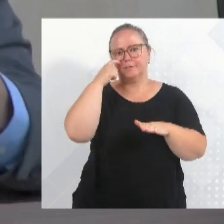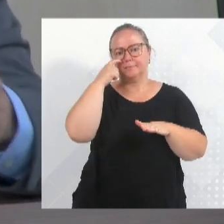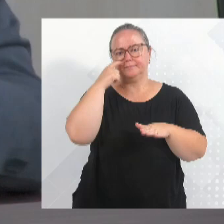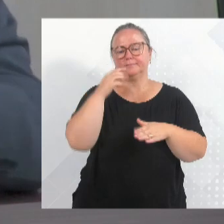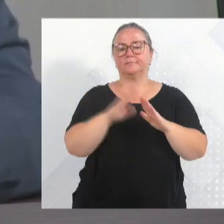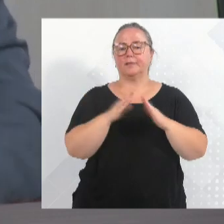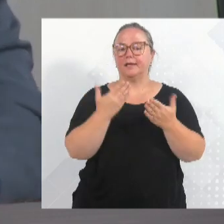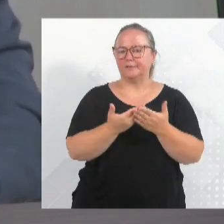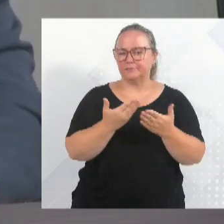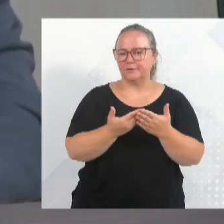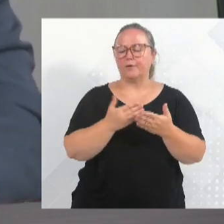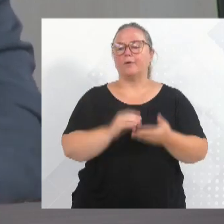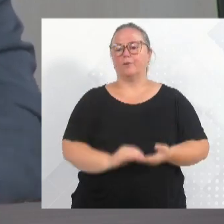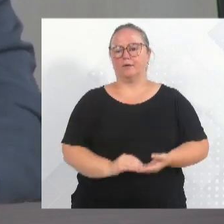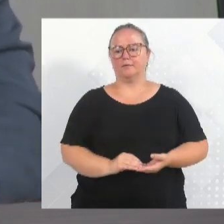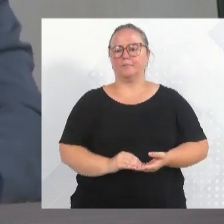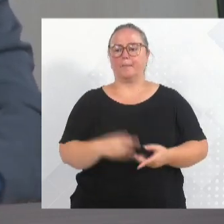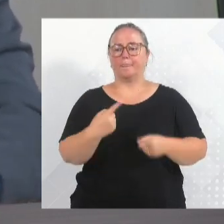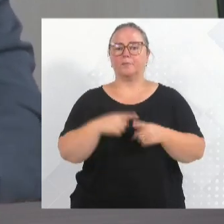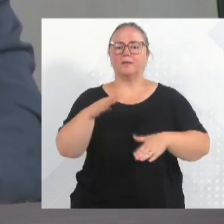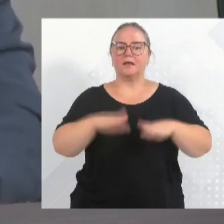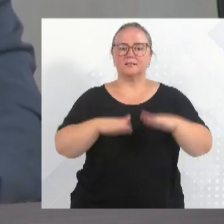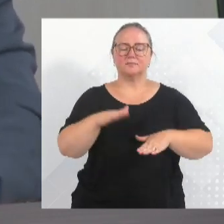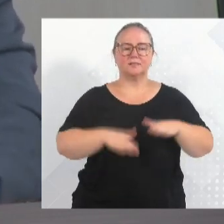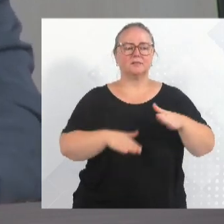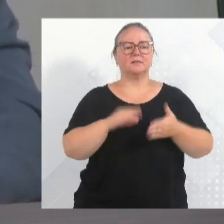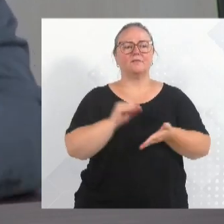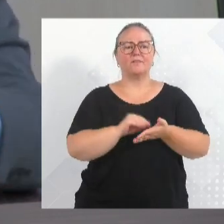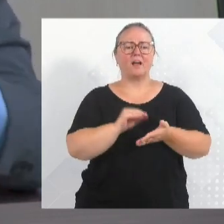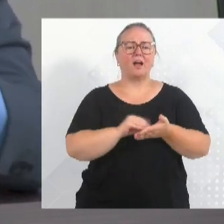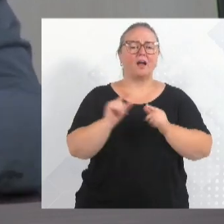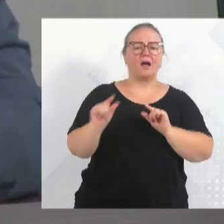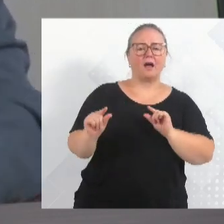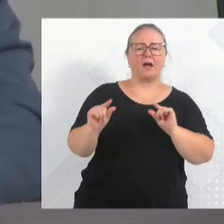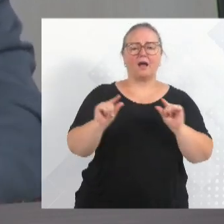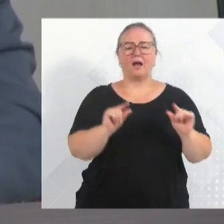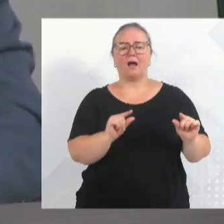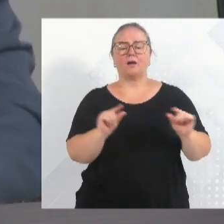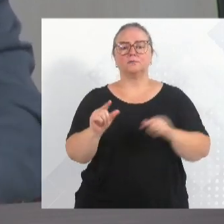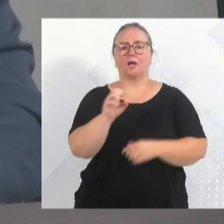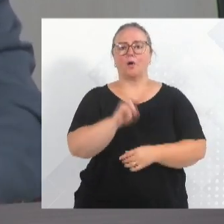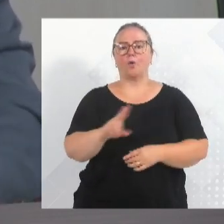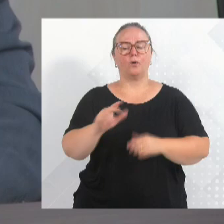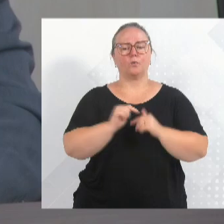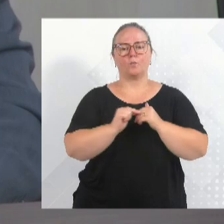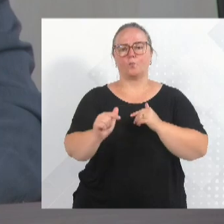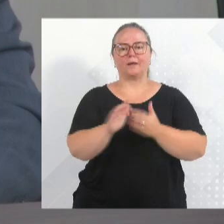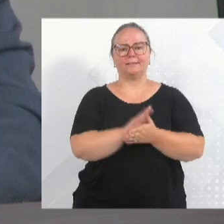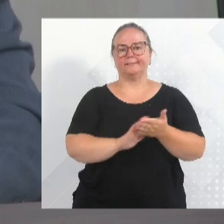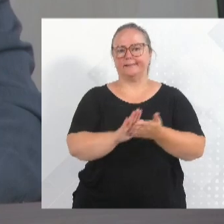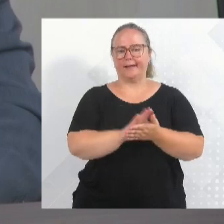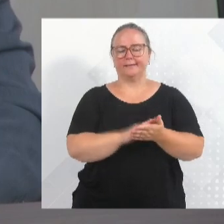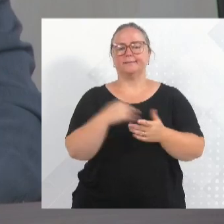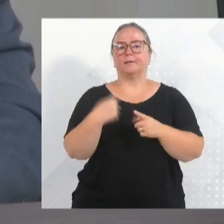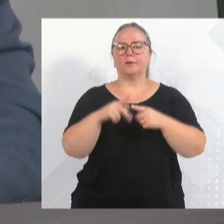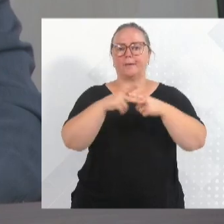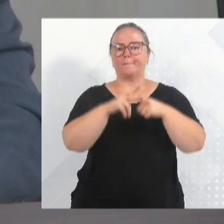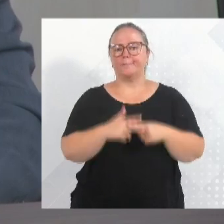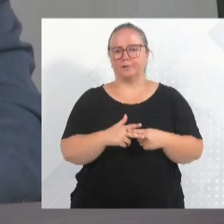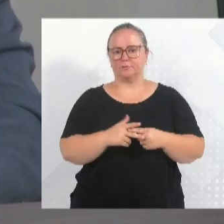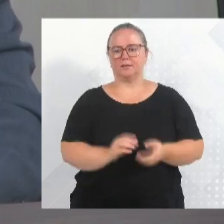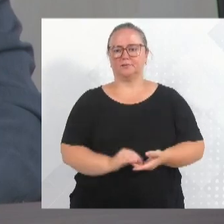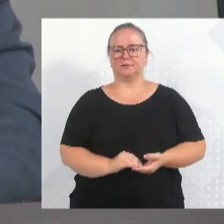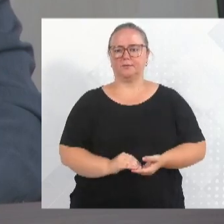quando é o caso da intermitência, né, ou ausência, por conta de alguma manutenção na rede, principalmente. Tais instituições